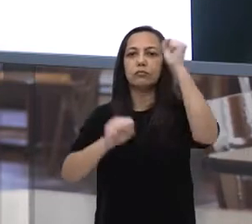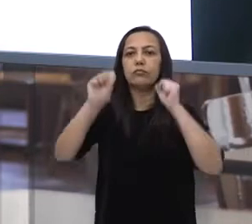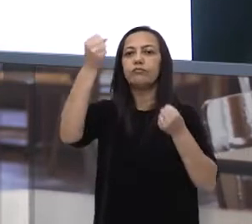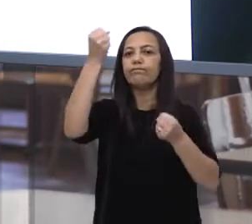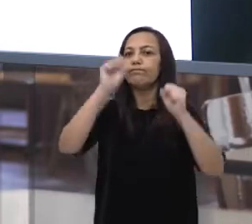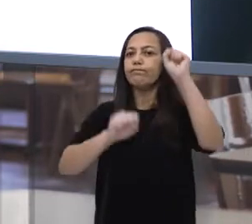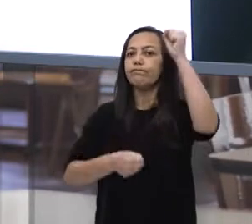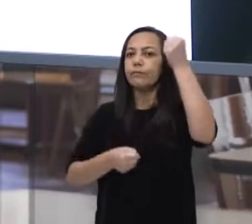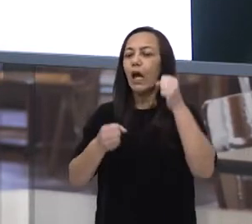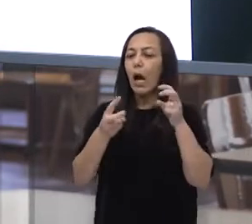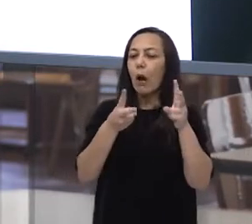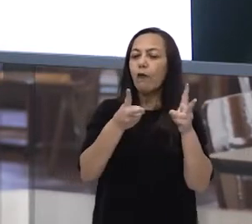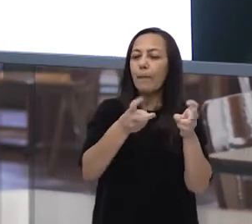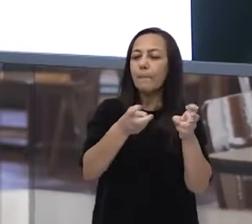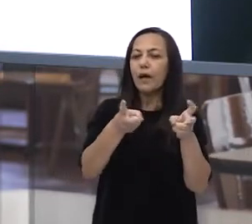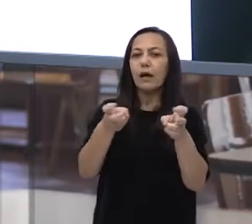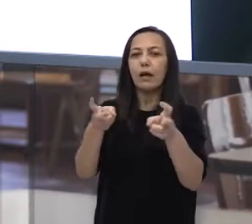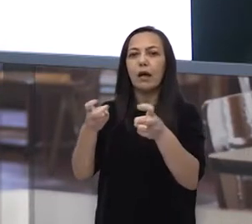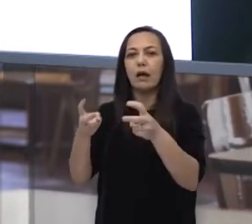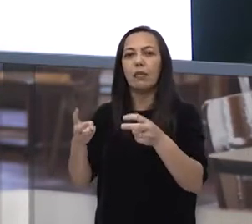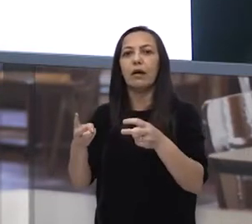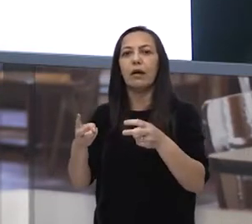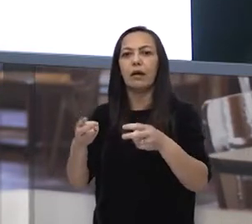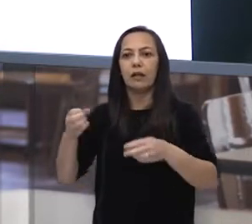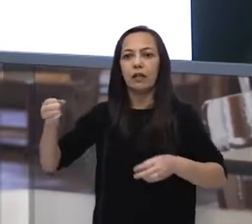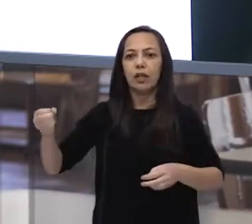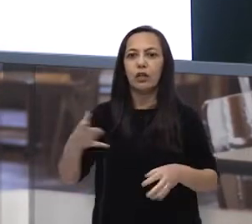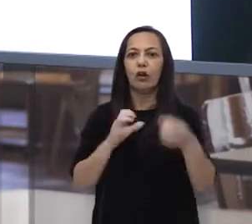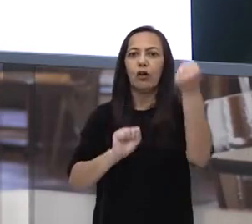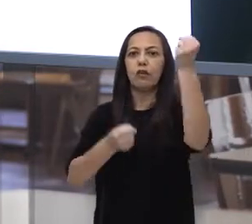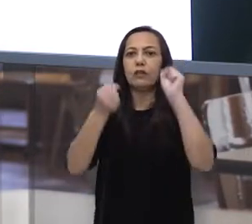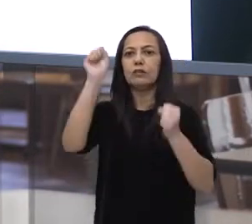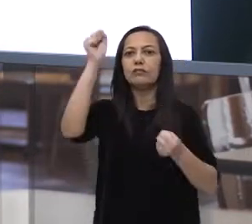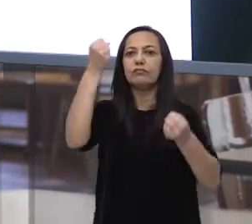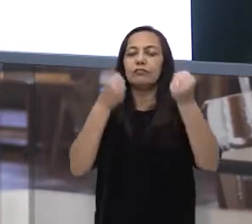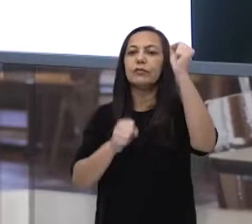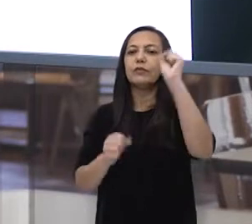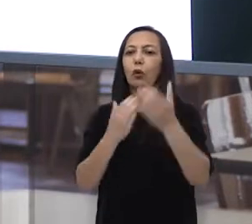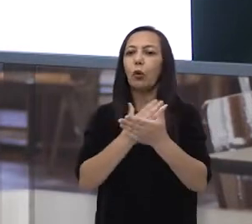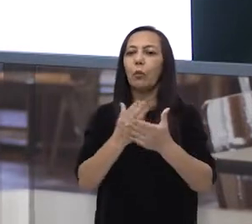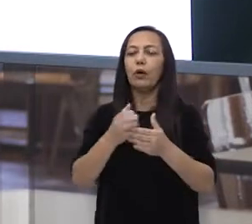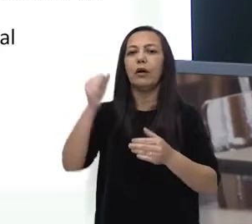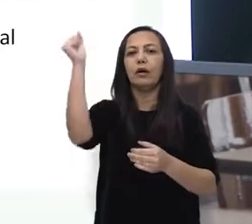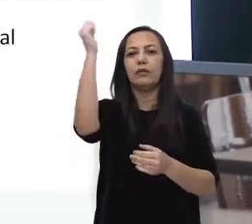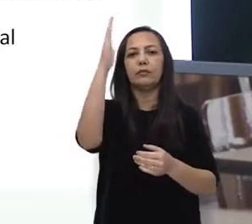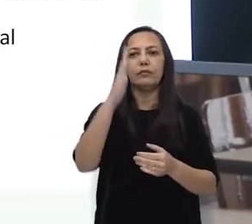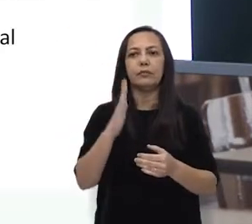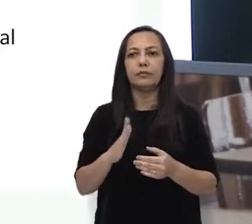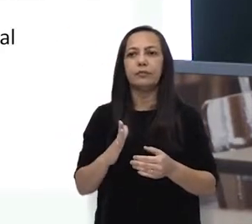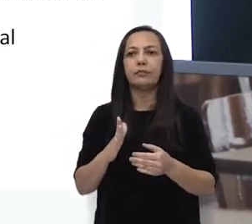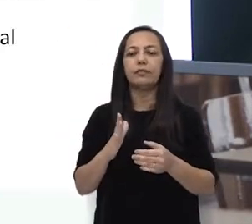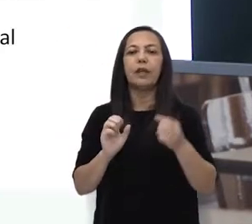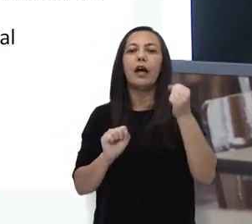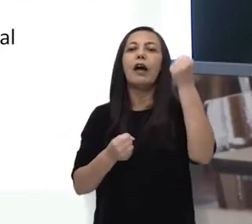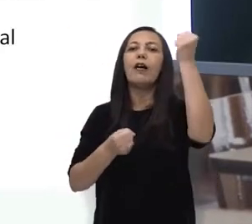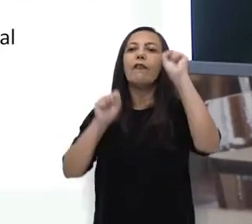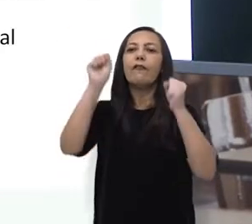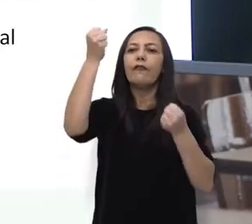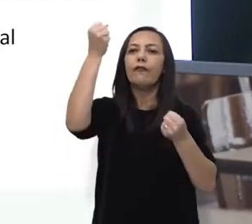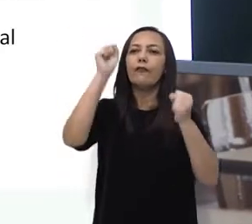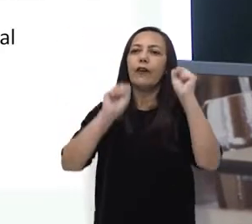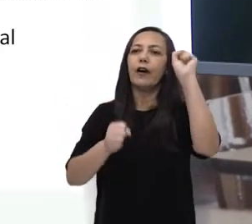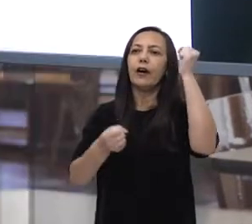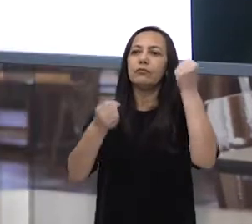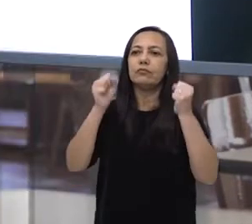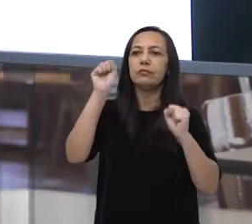aquela atividade nova estava, de fato, chegando no Brasil, né? Fábricas de bens de consumo